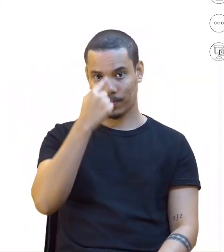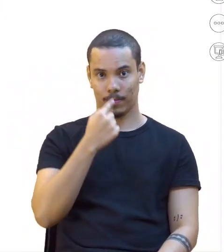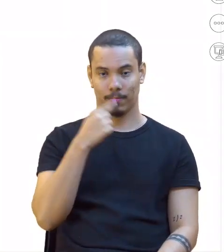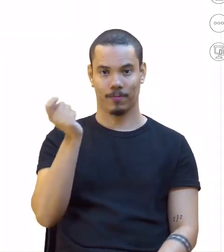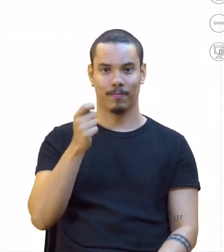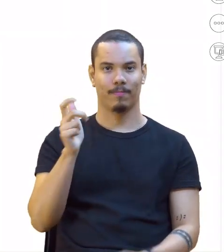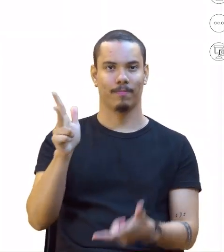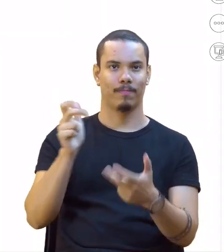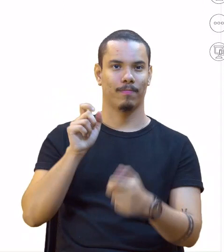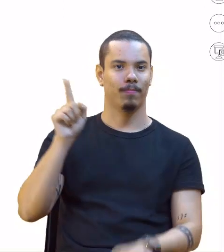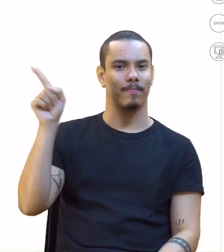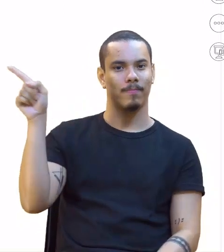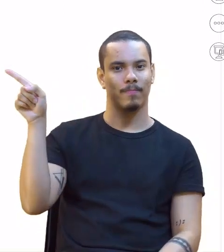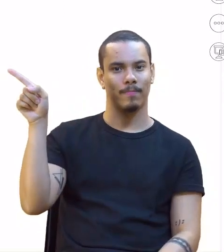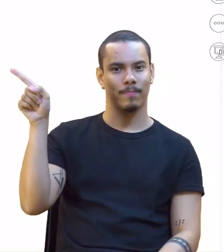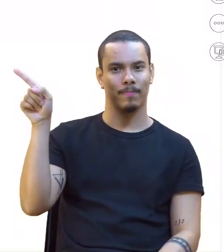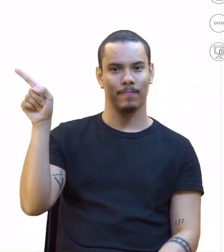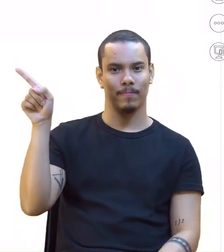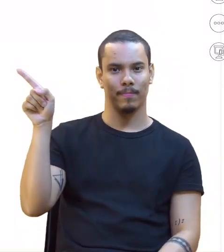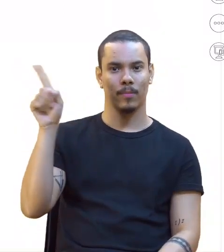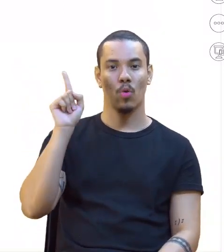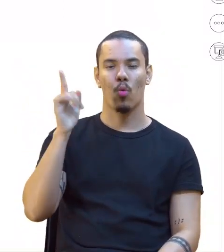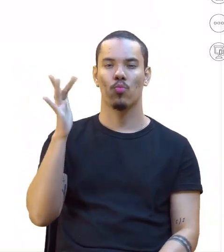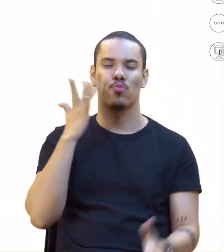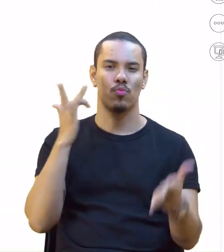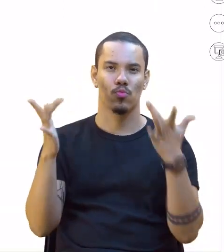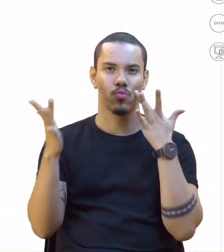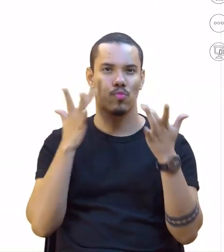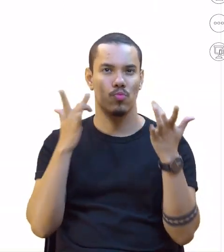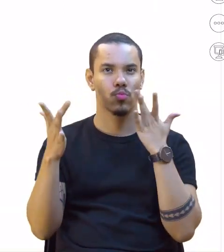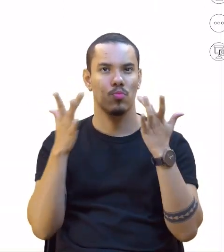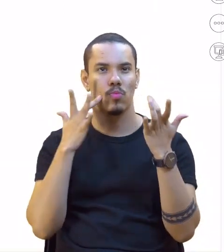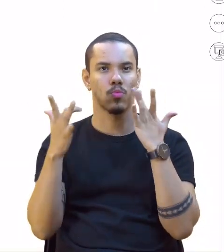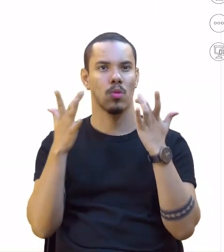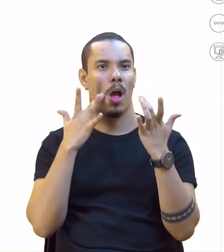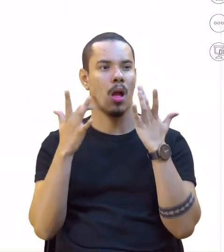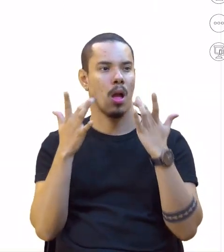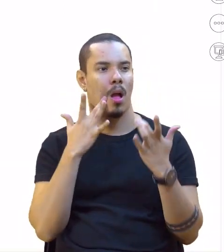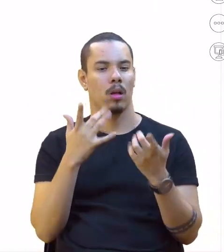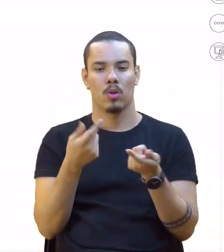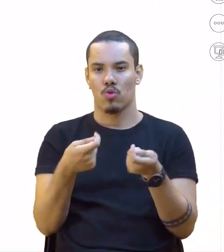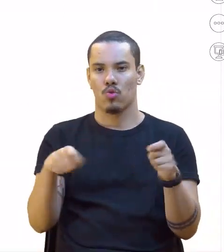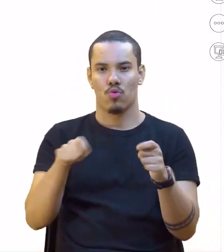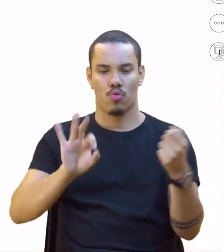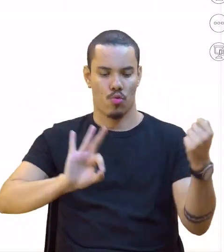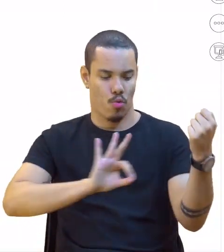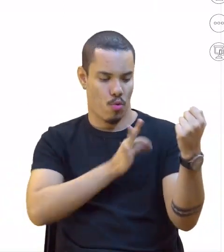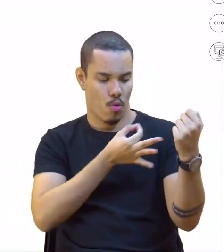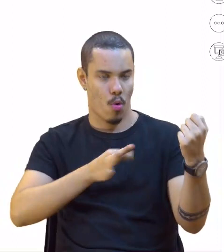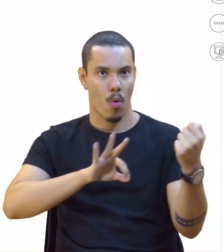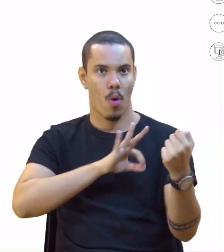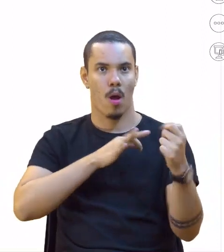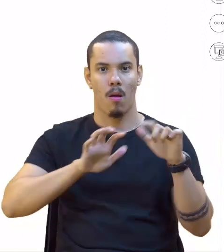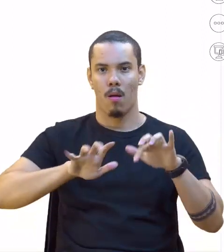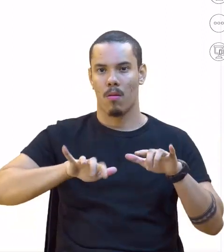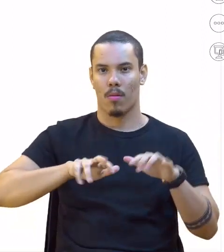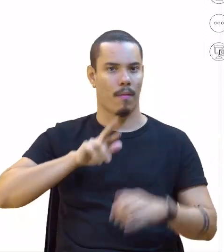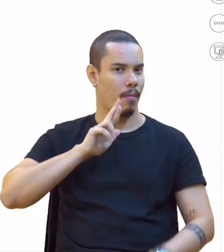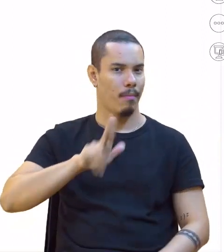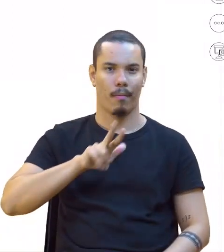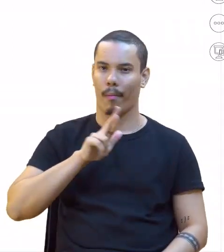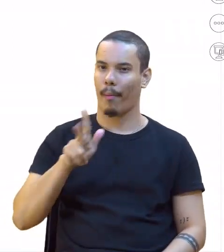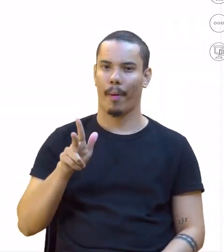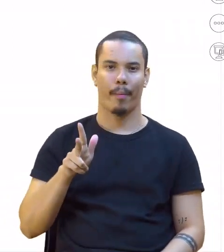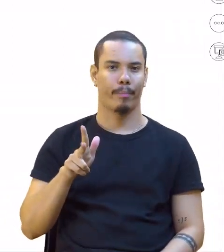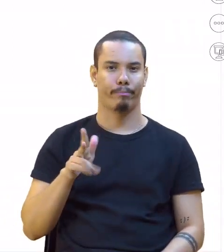é o quê? Aqui é um teatro, esses músicos com esses instrumentos que não é a classe popular que tem